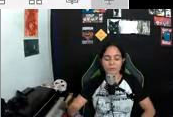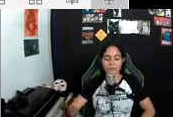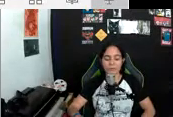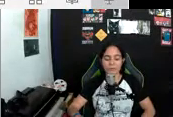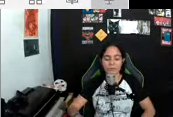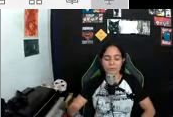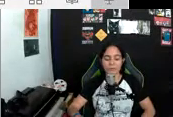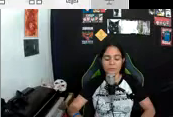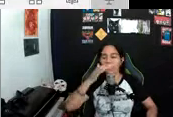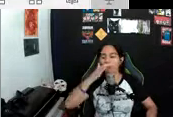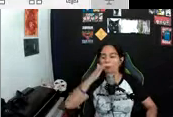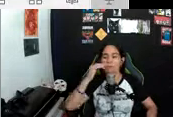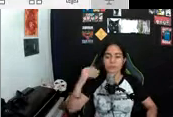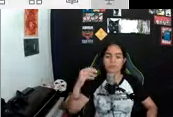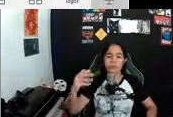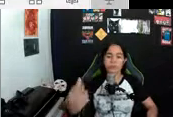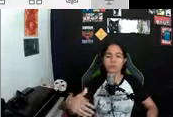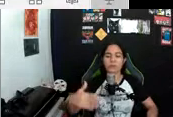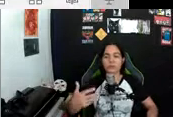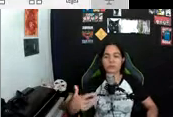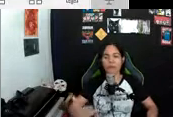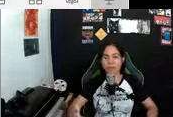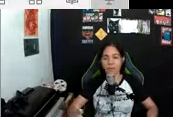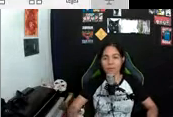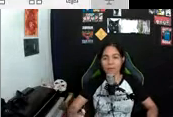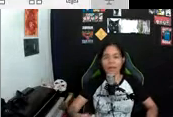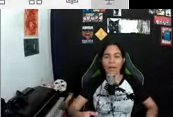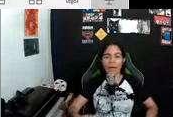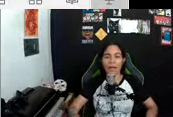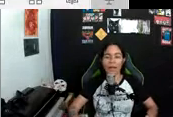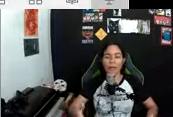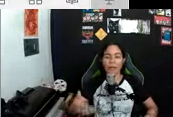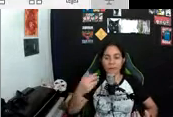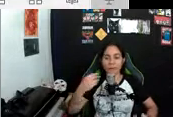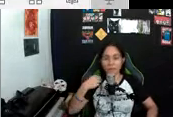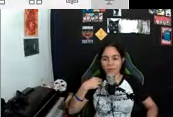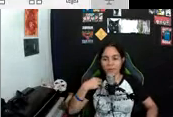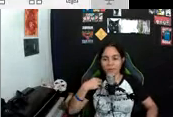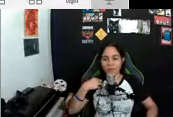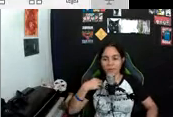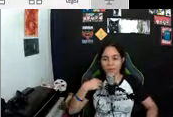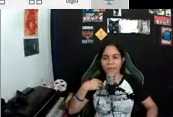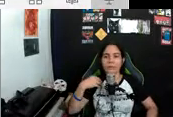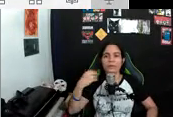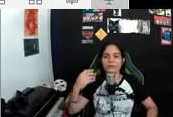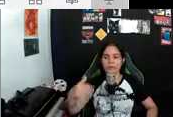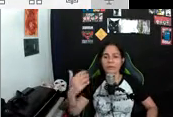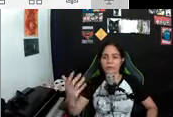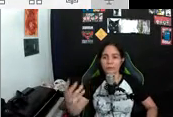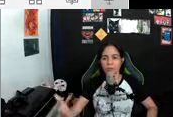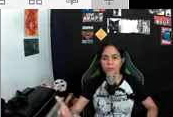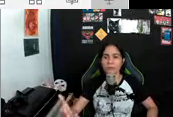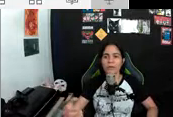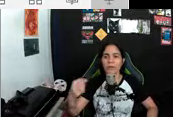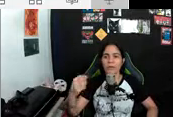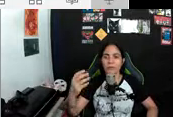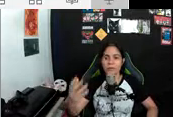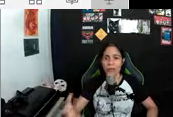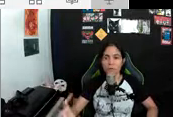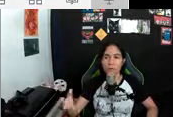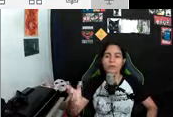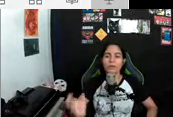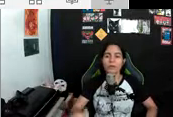estabelecer. Ou seja, por exemplo, eu só posso exercer a minha profissão de bióloga se eu obtive,